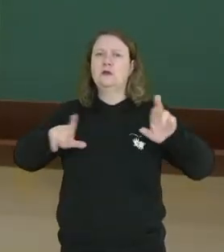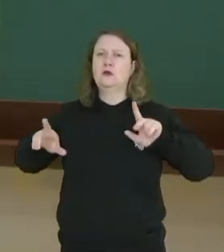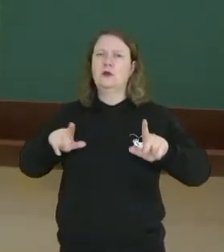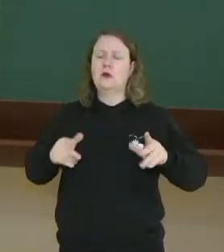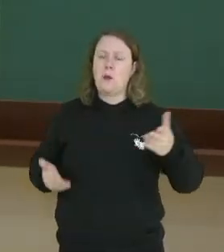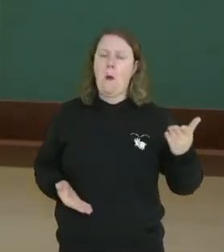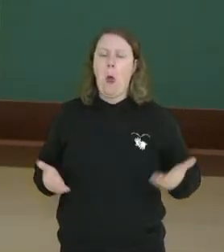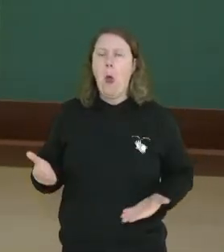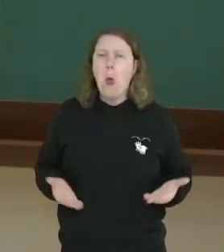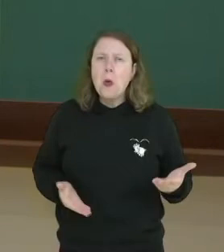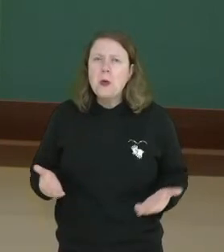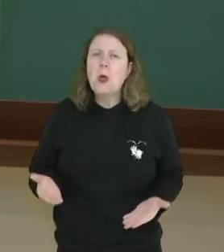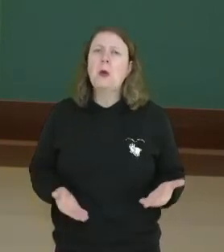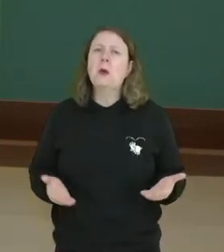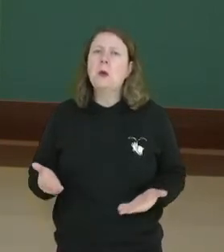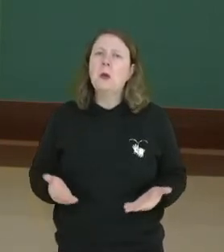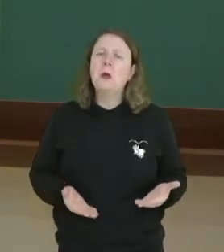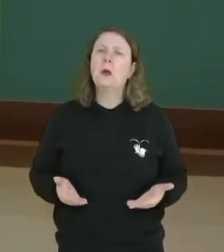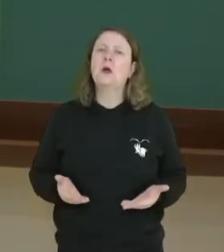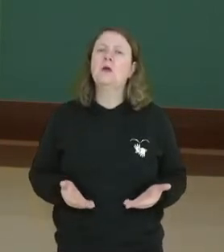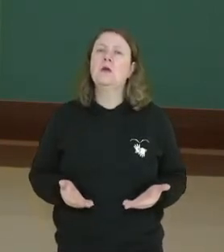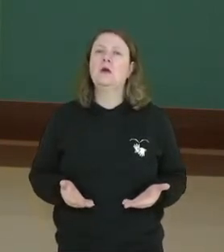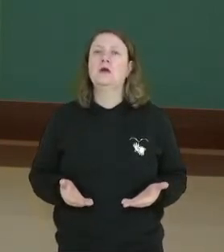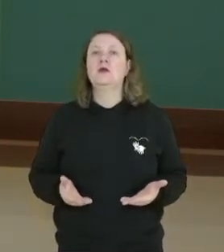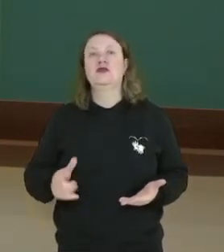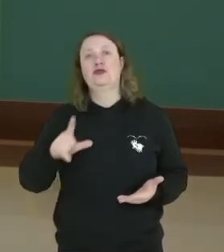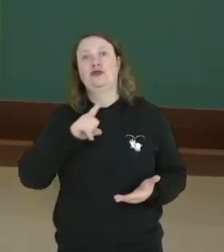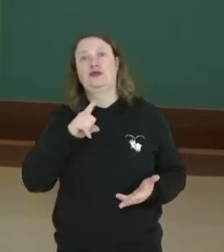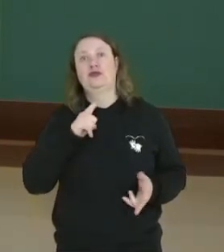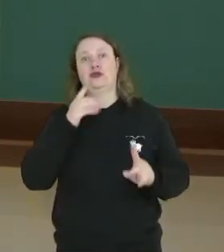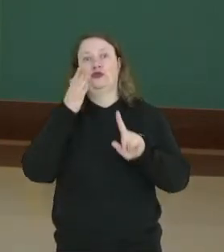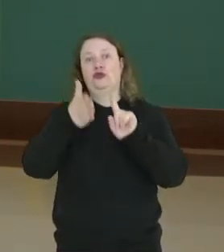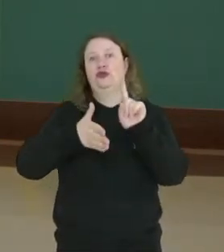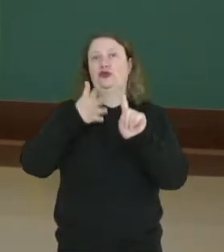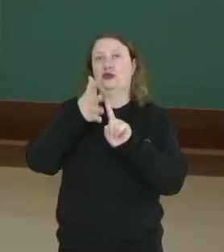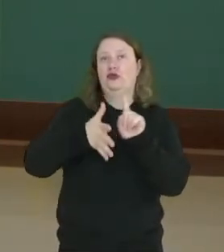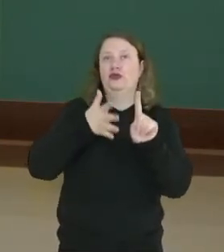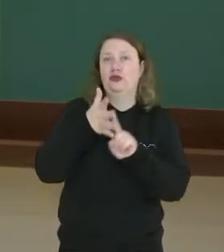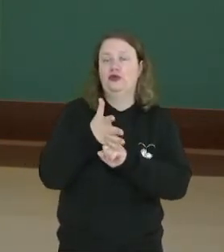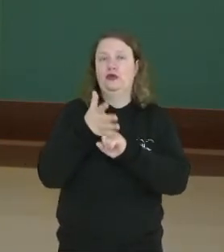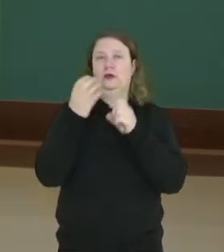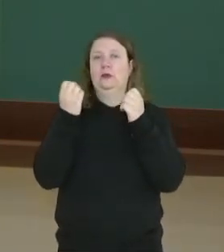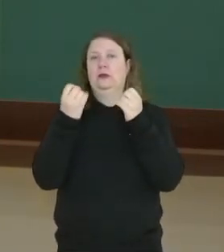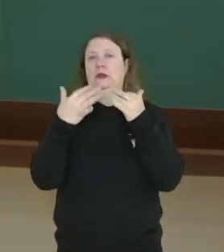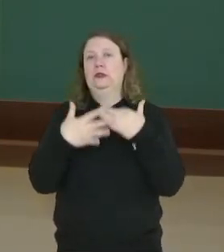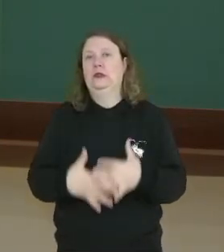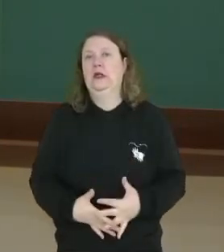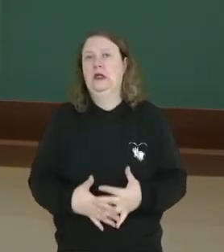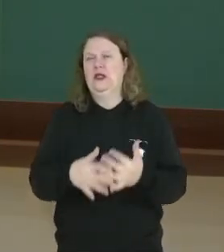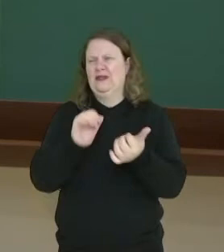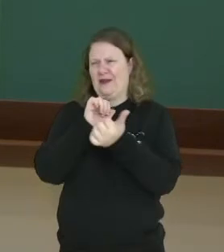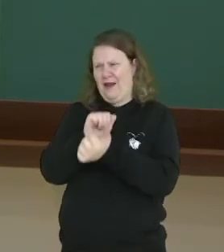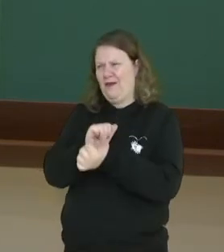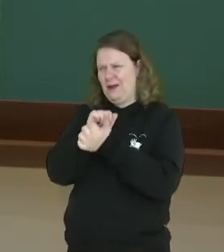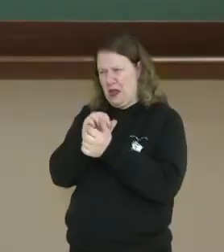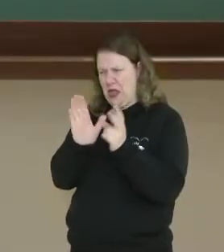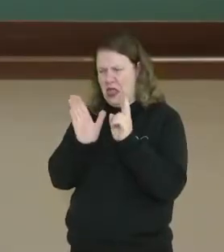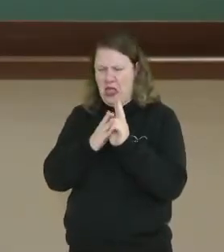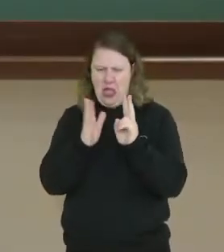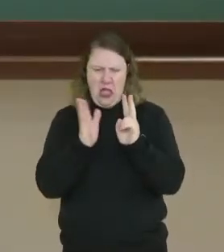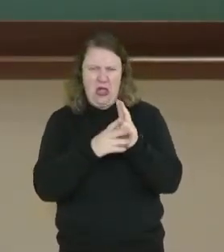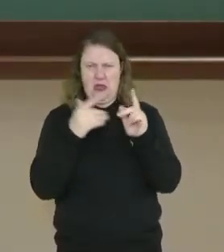importante a gente pensar que apesar de um grande discurso falando que não existiu escravidão indígena no Brasil,